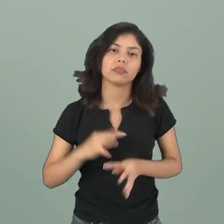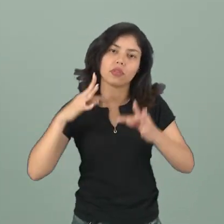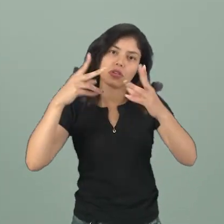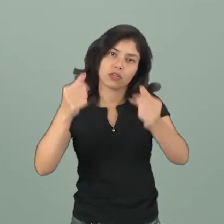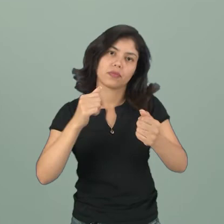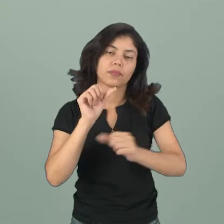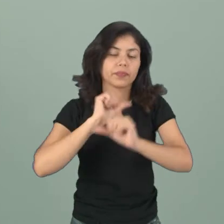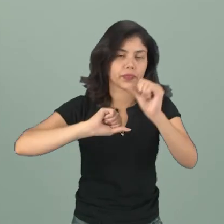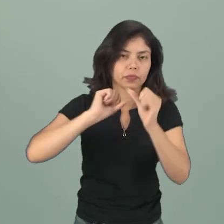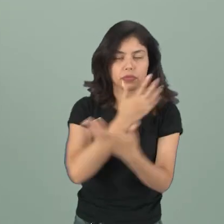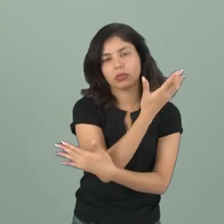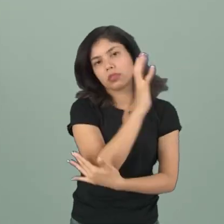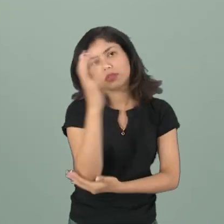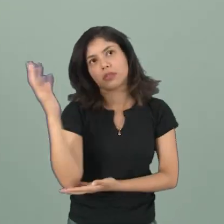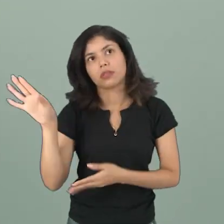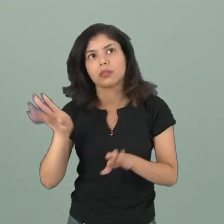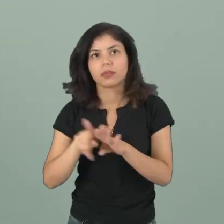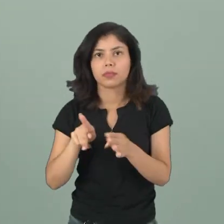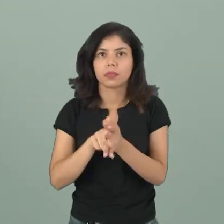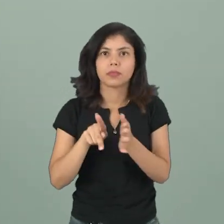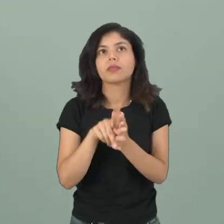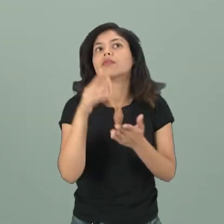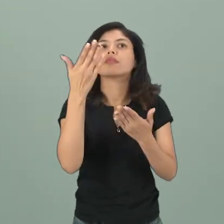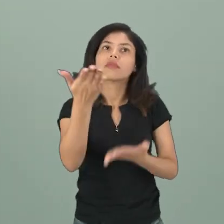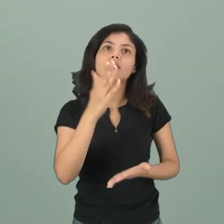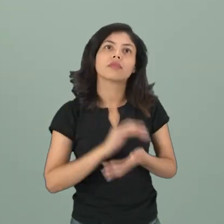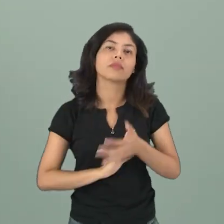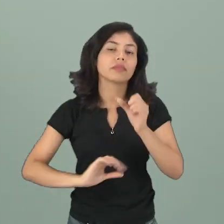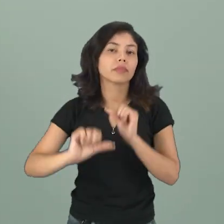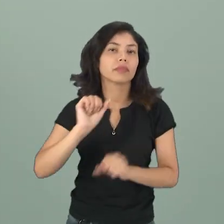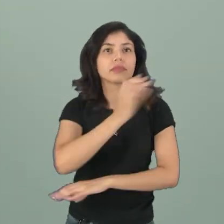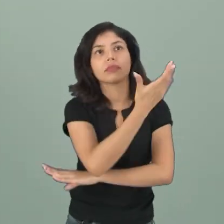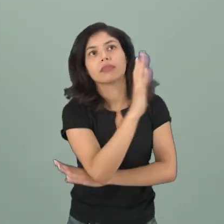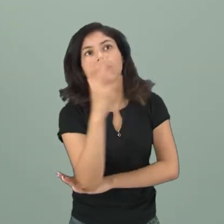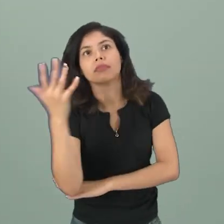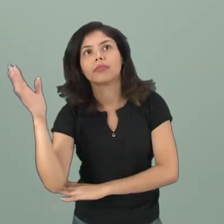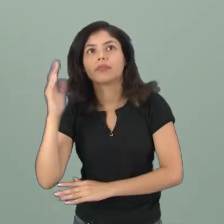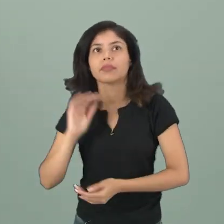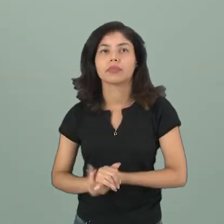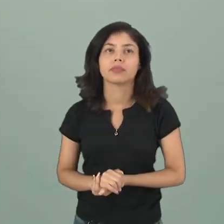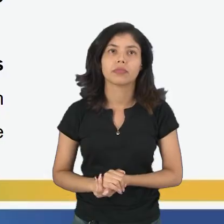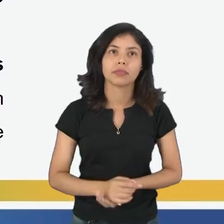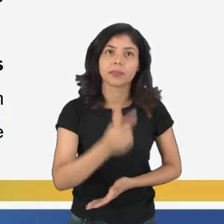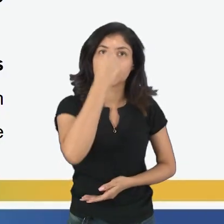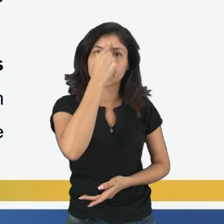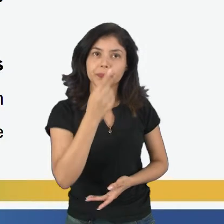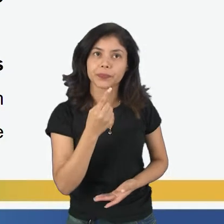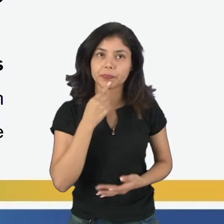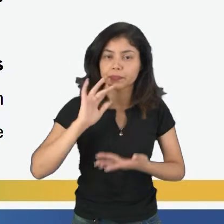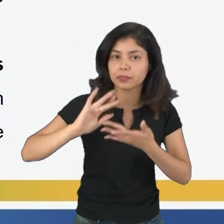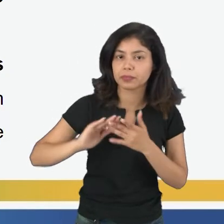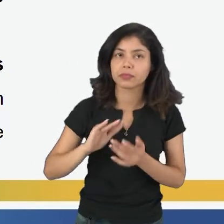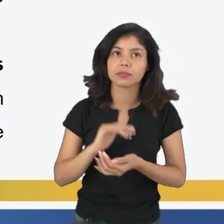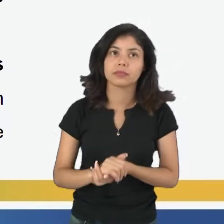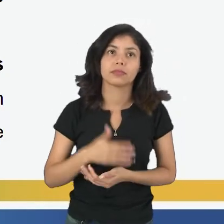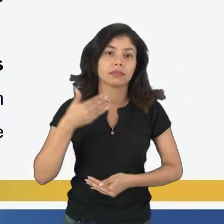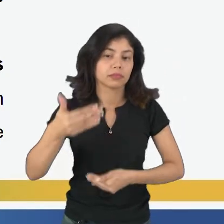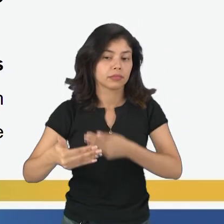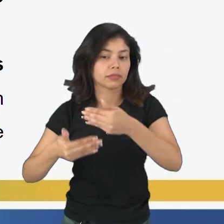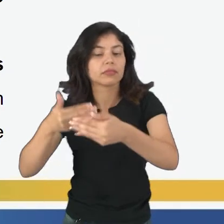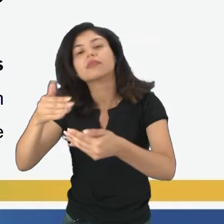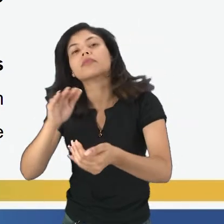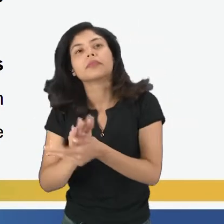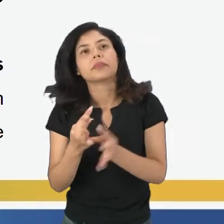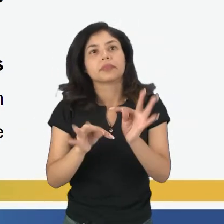é uma modificação natural mesmo. E aí as transformações da paisagem, as transformações estão relacionadas ao